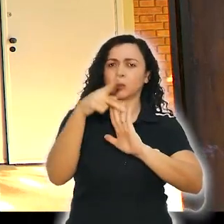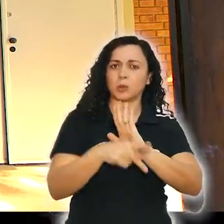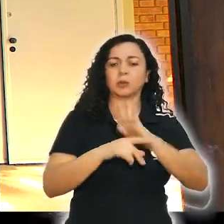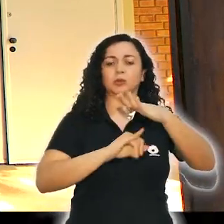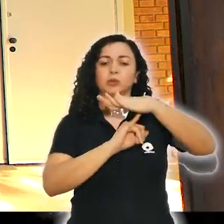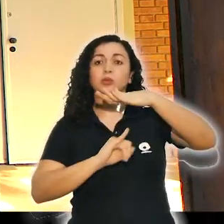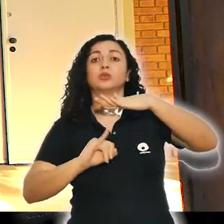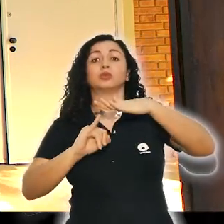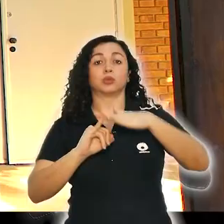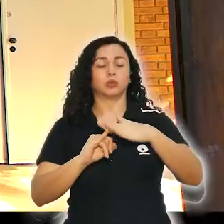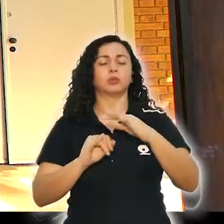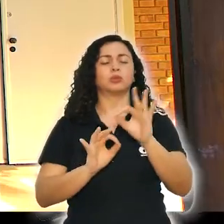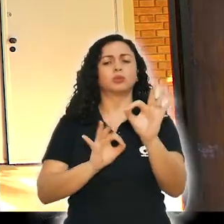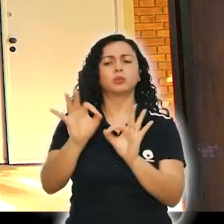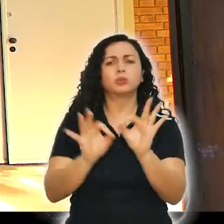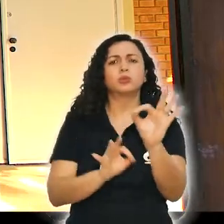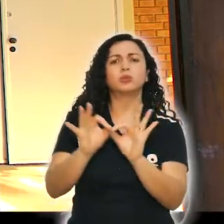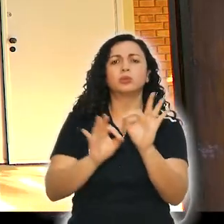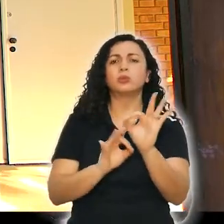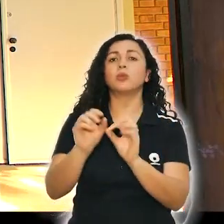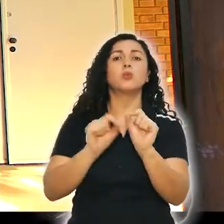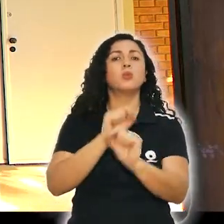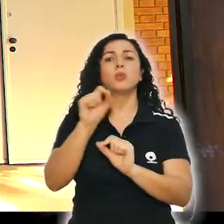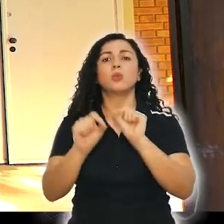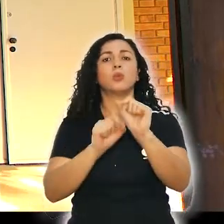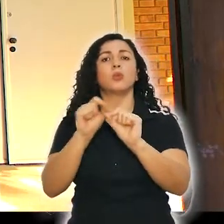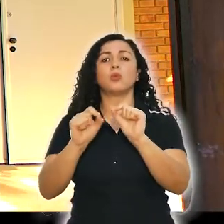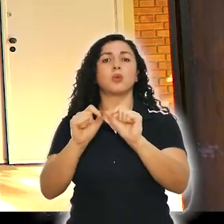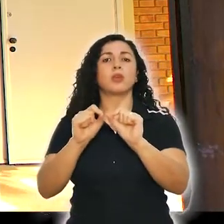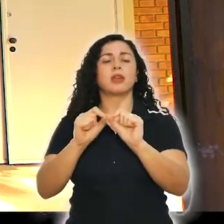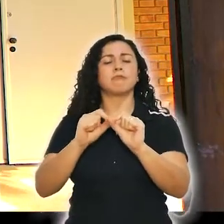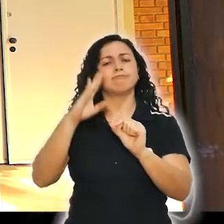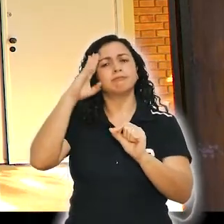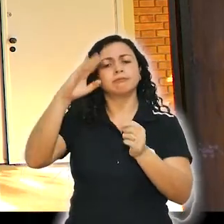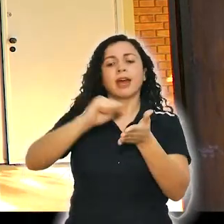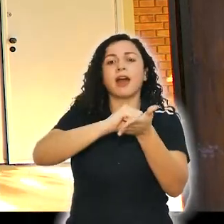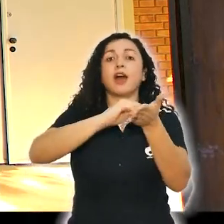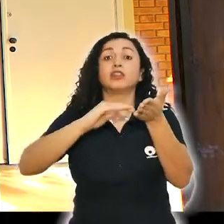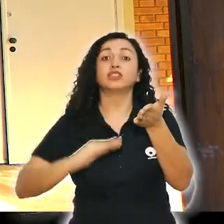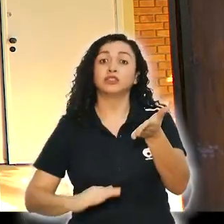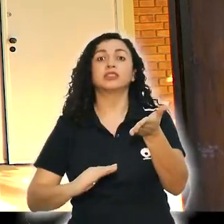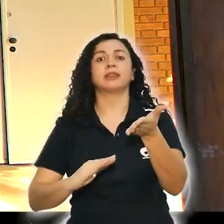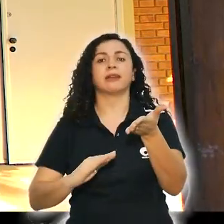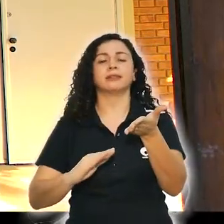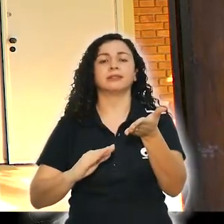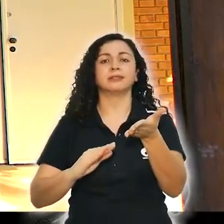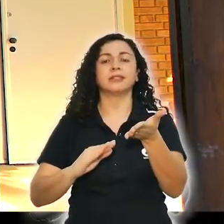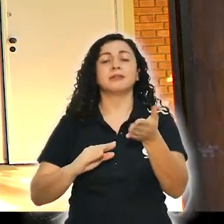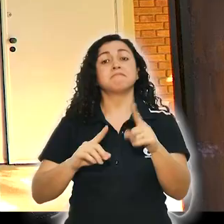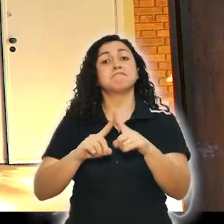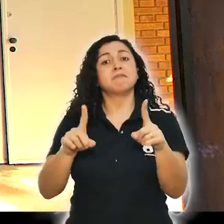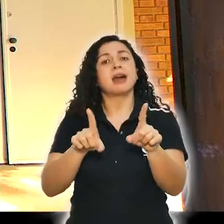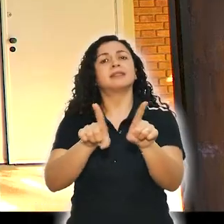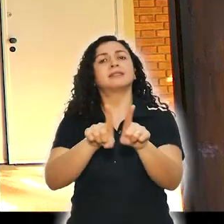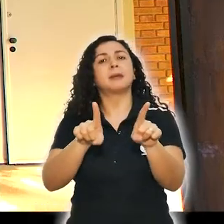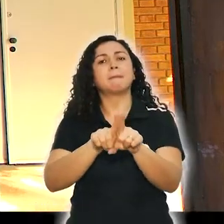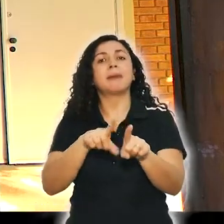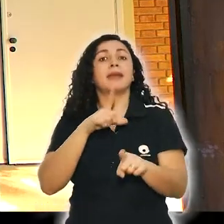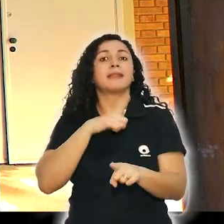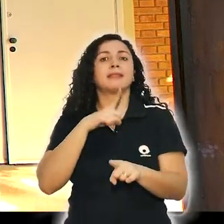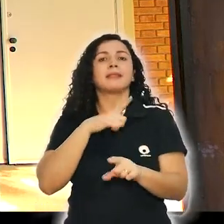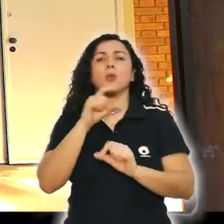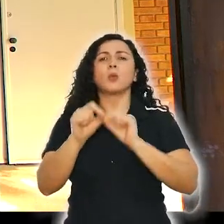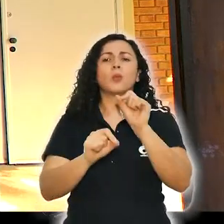Instituto tomou a iniciativa de organizar basicamente as atividades, mas ainda existe